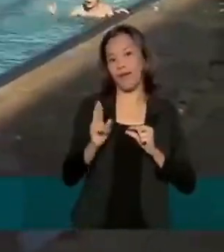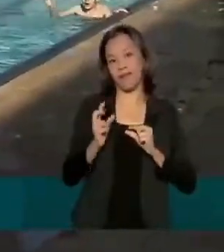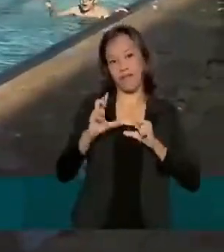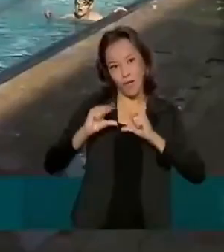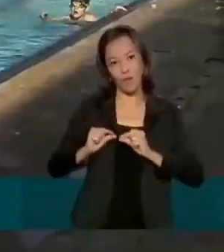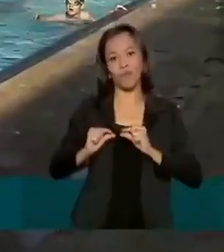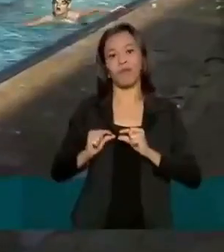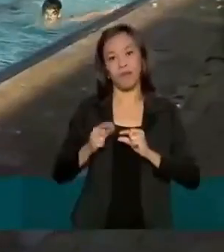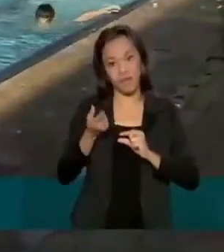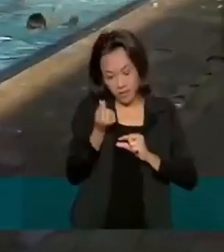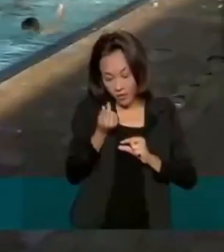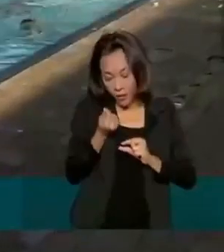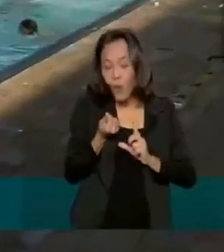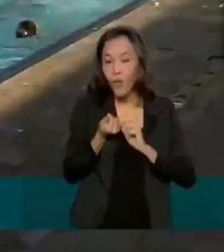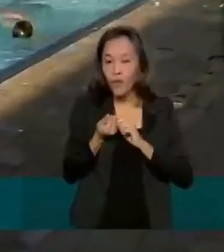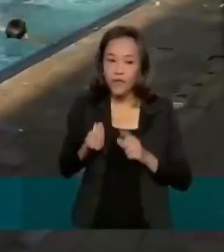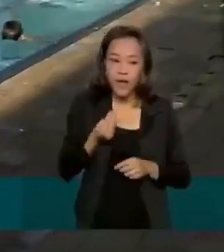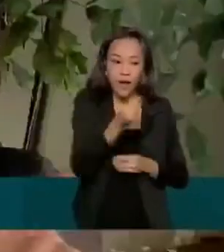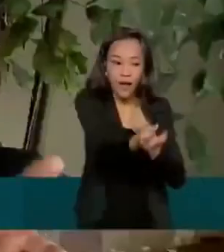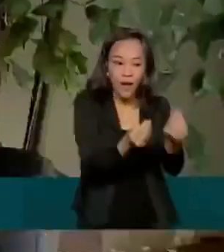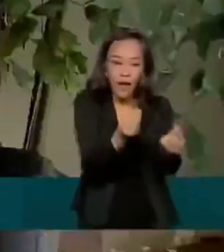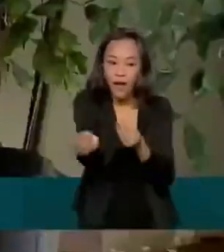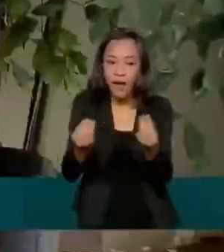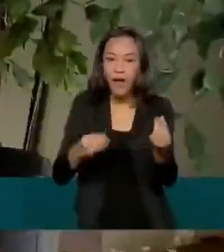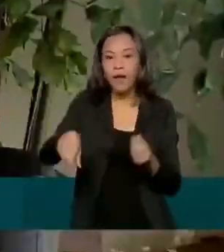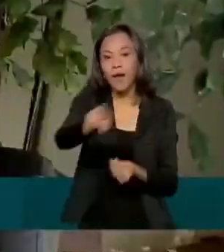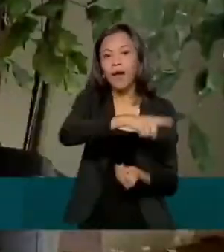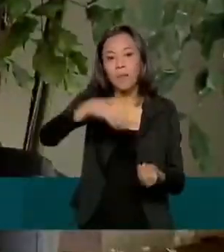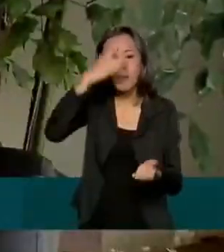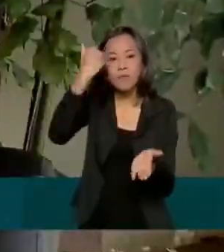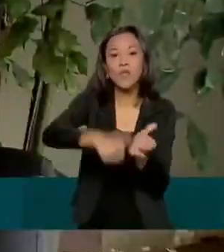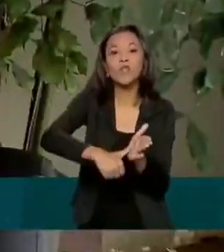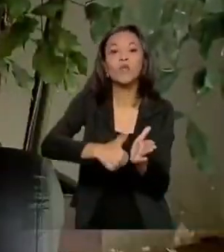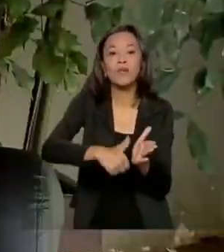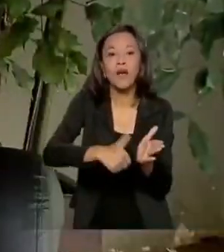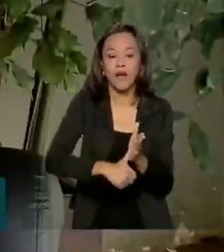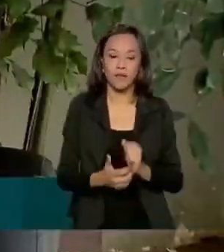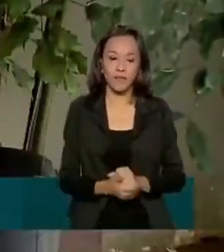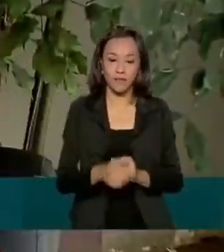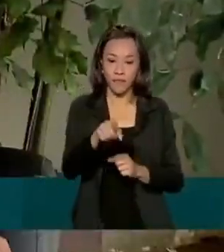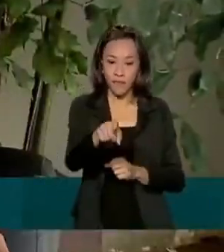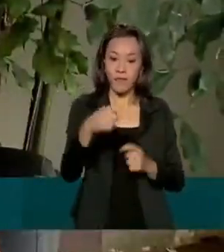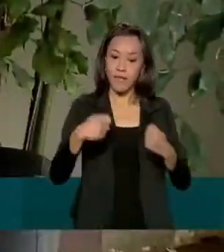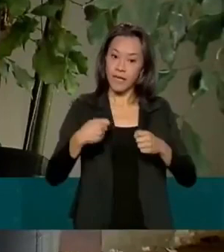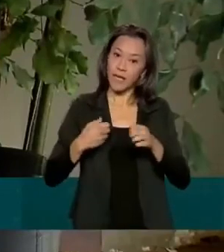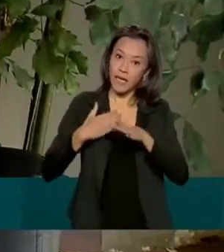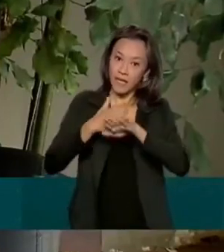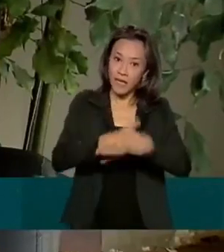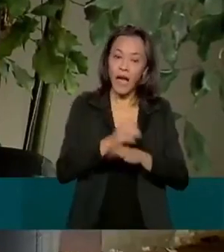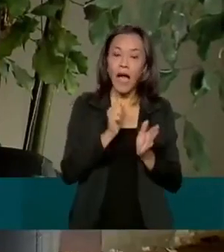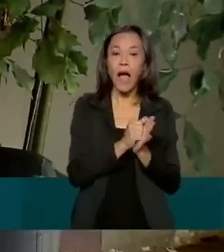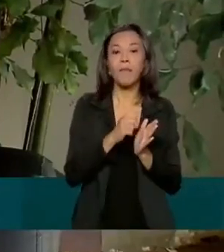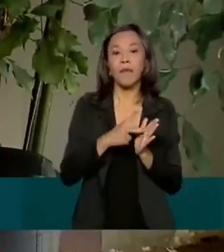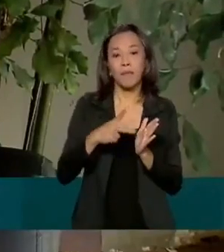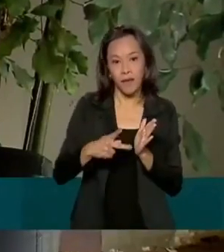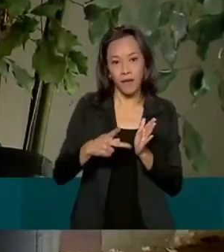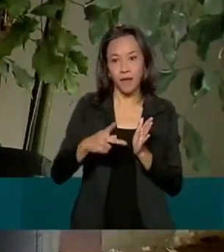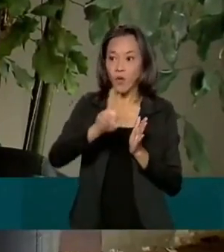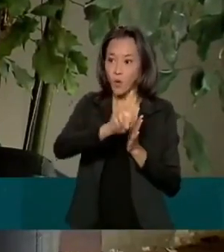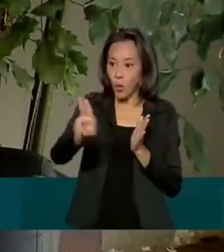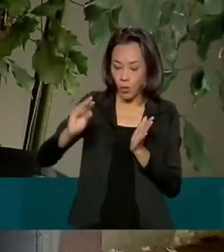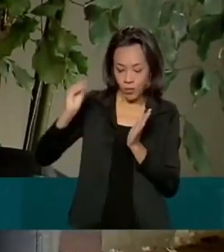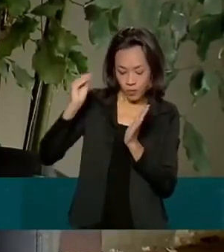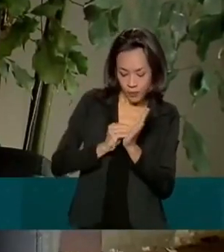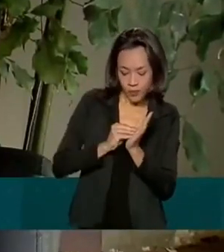e o valor vai ser repassado aos Associados única coisa que ele vai ter que fazer Entrar no app se cadastrar